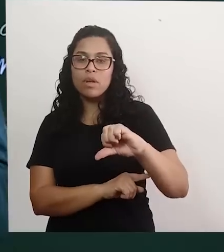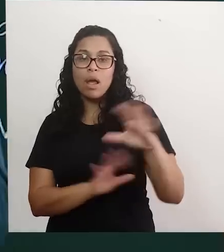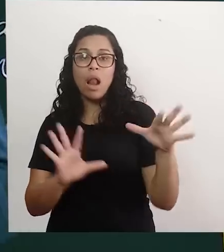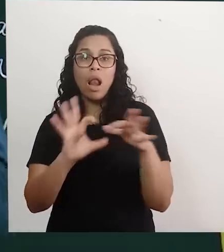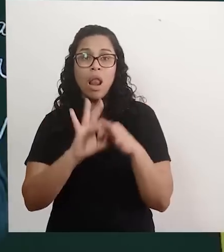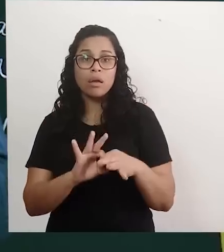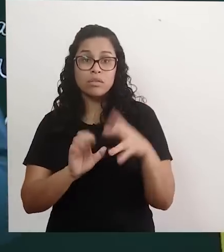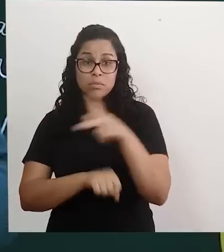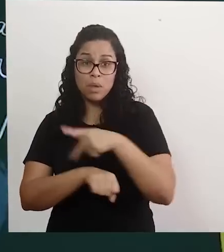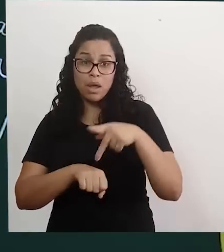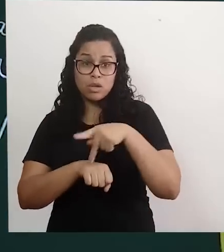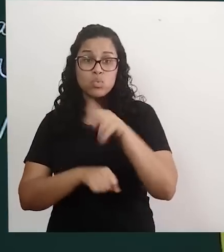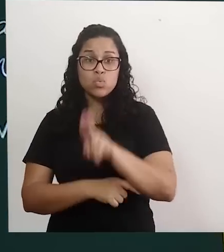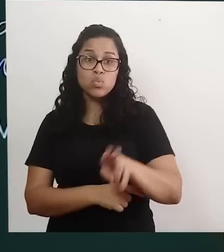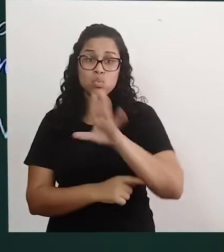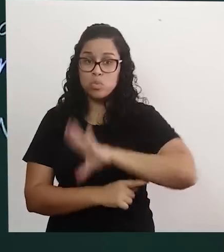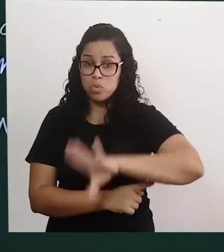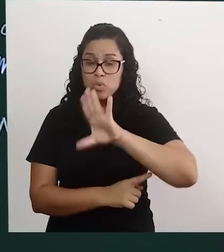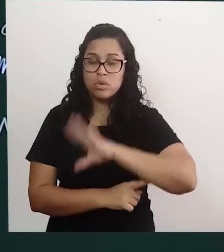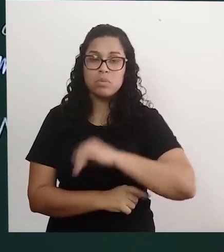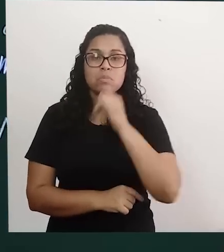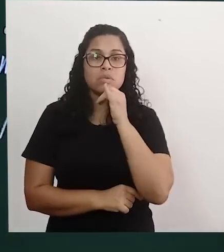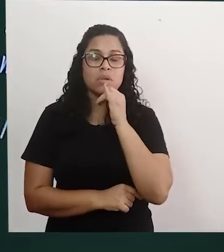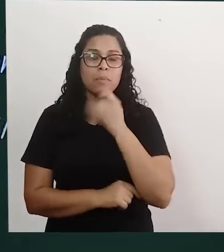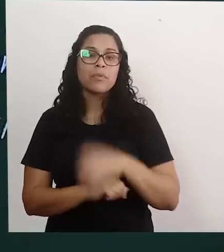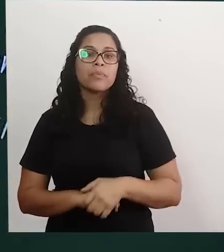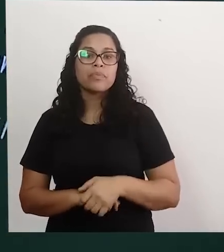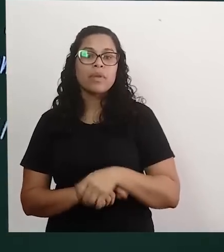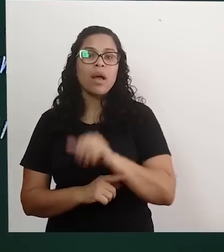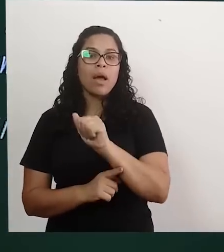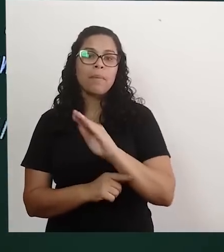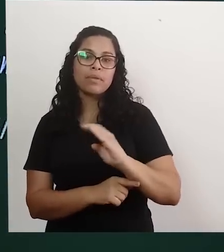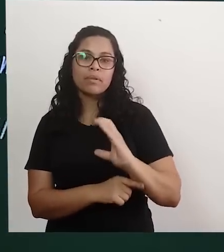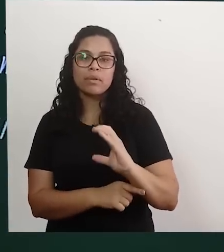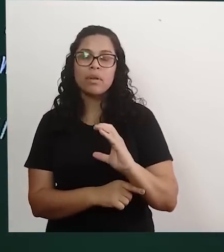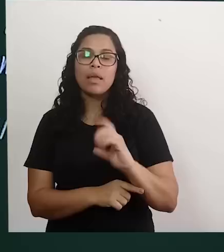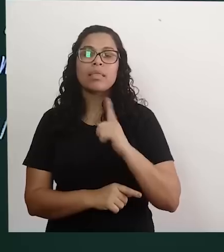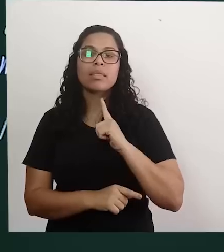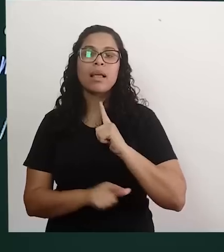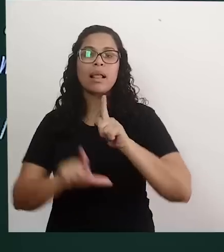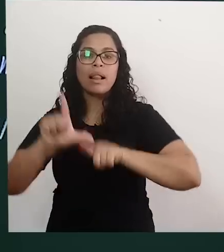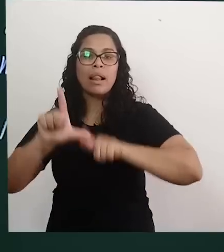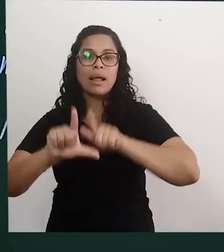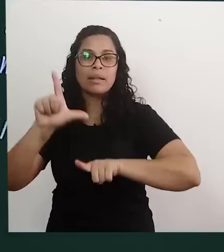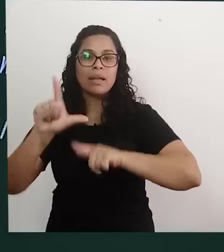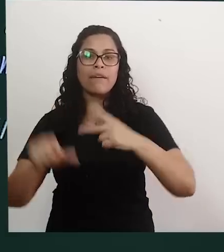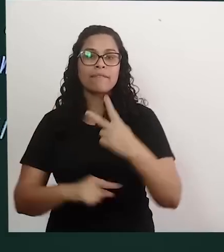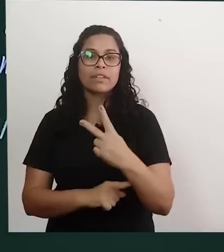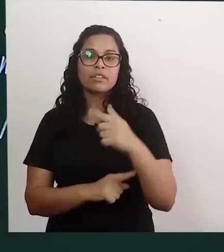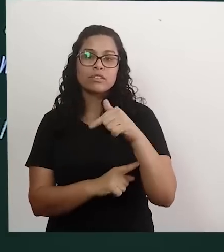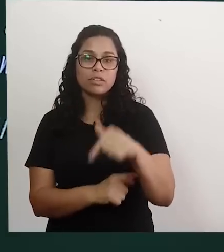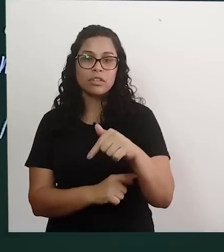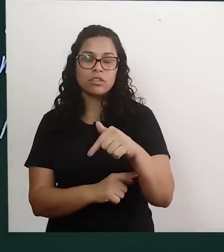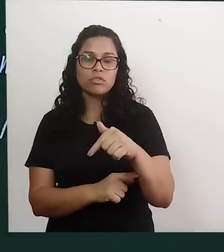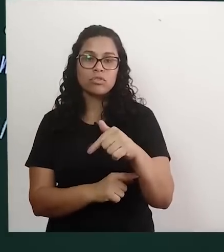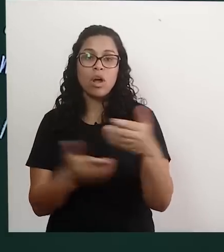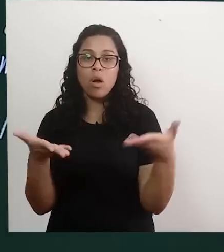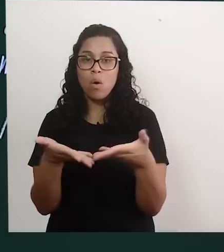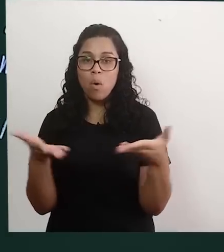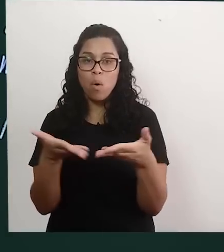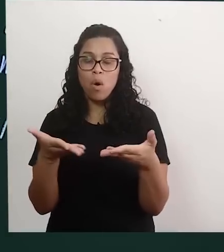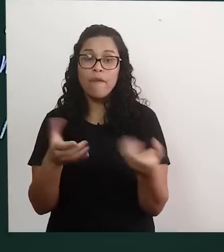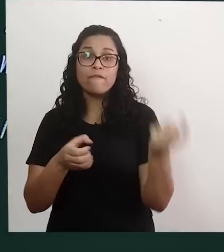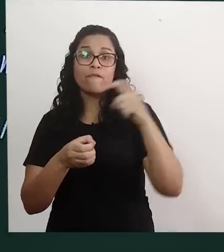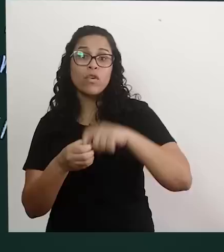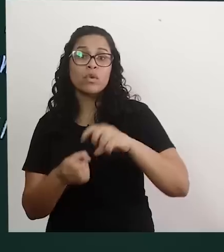portuguesa, algumas regras mudaram, né? Por exemplo, o alfabeto brasileiro voltou a ter 26 letras com a reinclusão do K, do W, do Y.